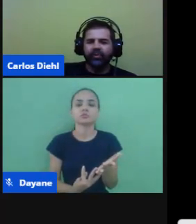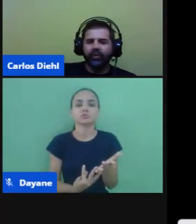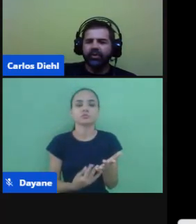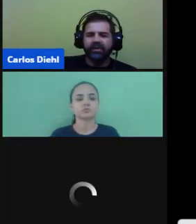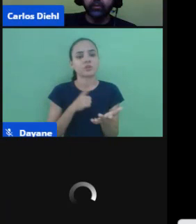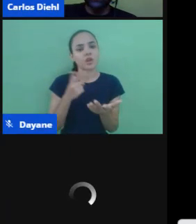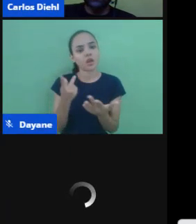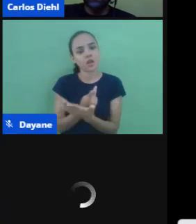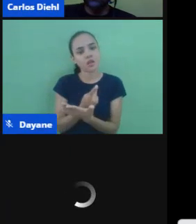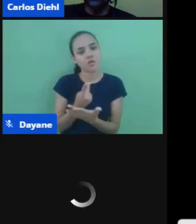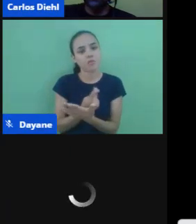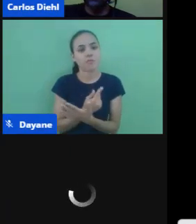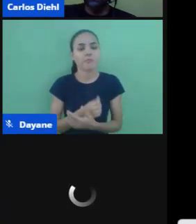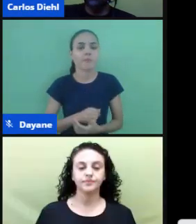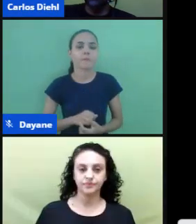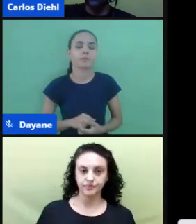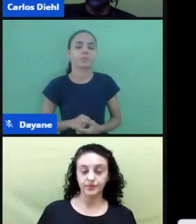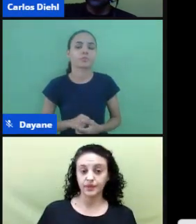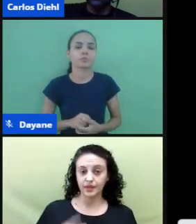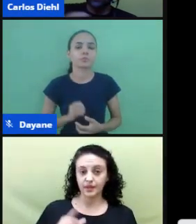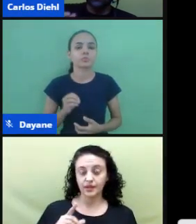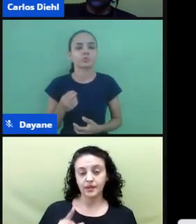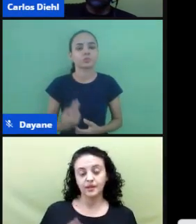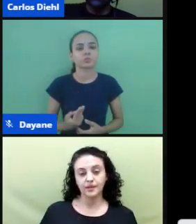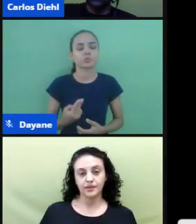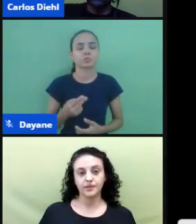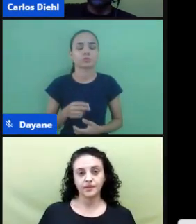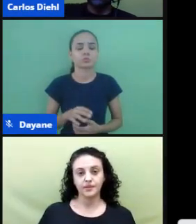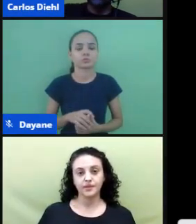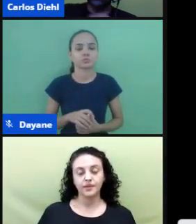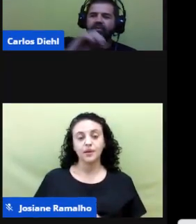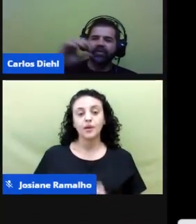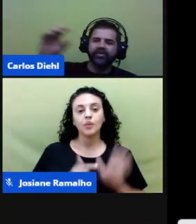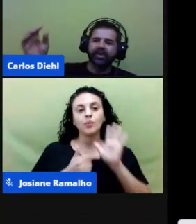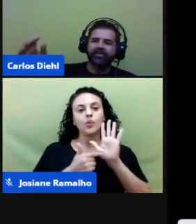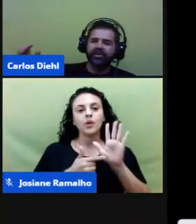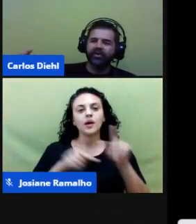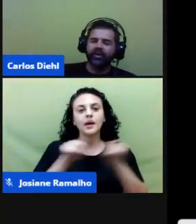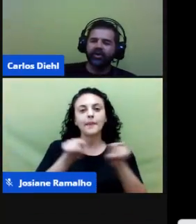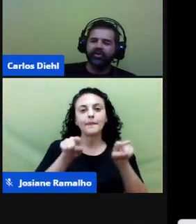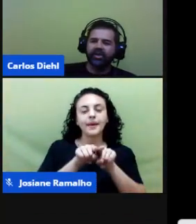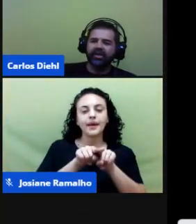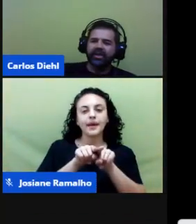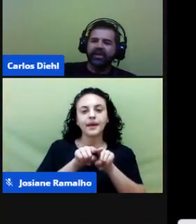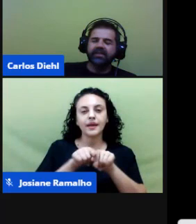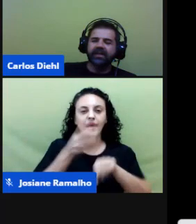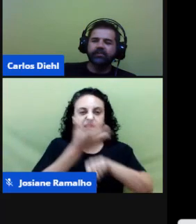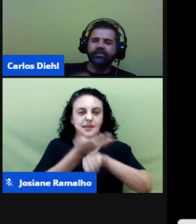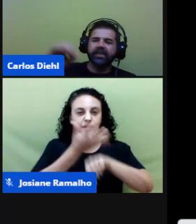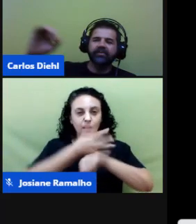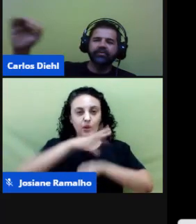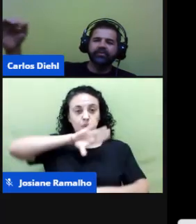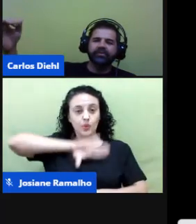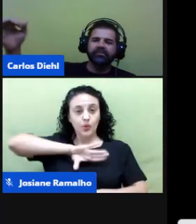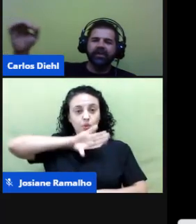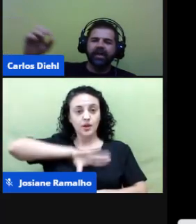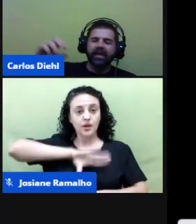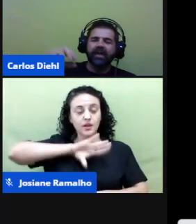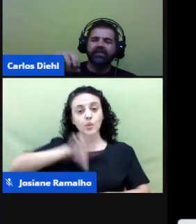erros ou então acertos, por exemplo, de língua portuguesa, só com fachadas de loja e termos que